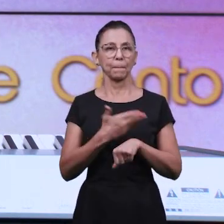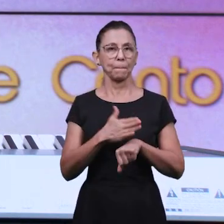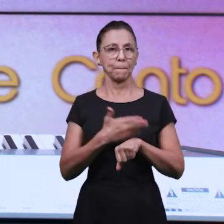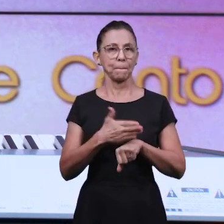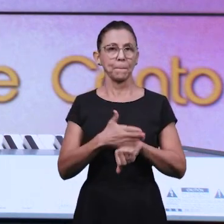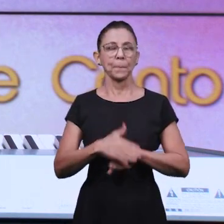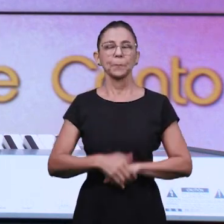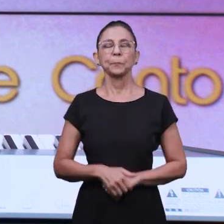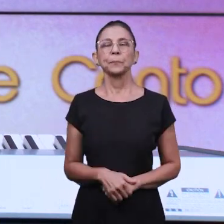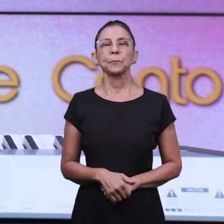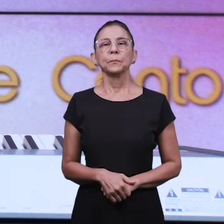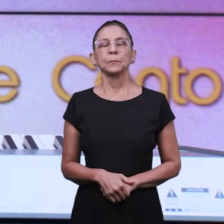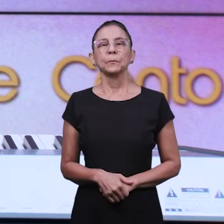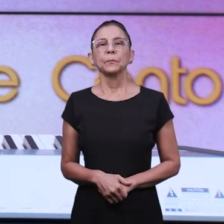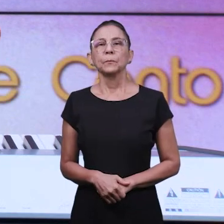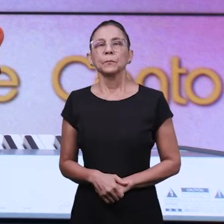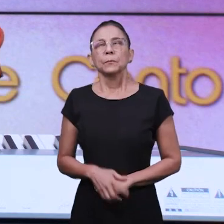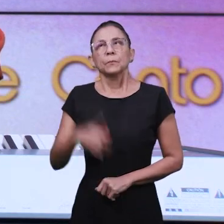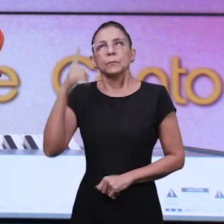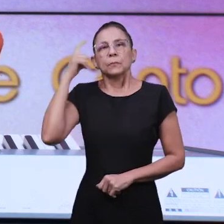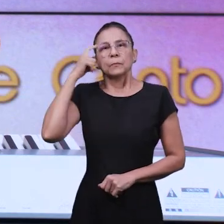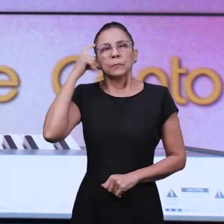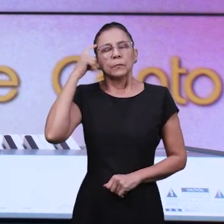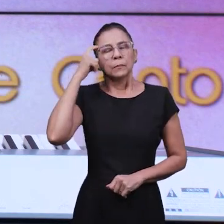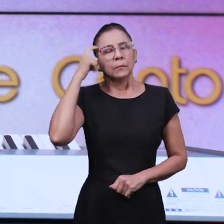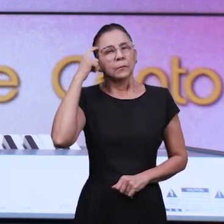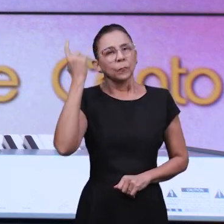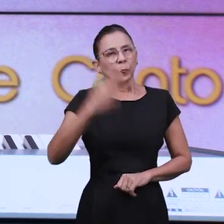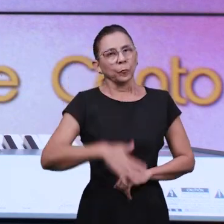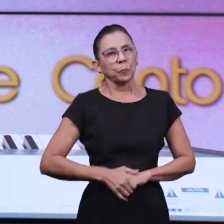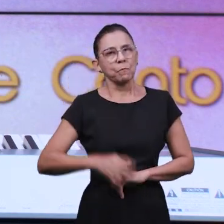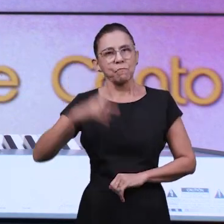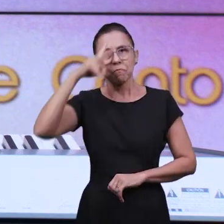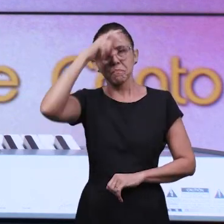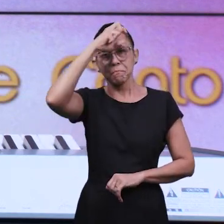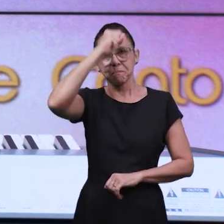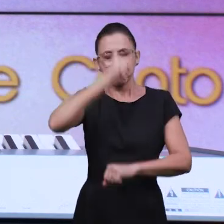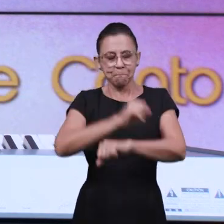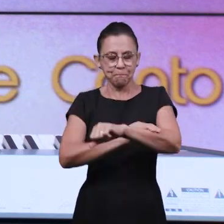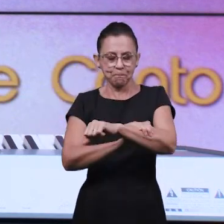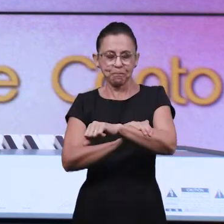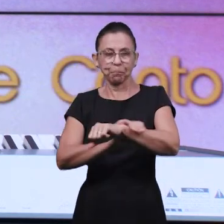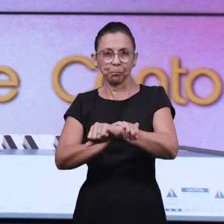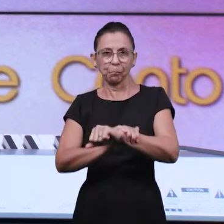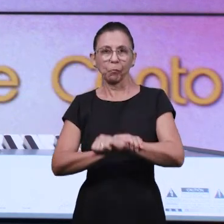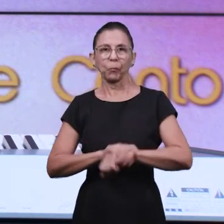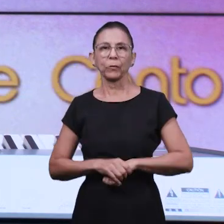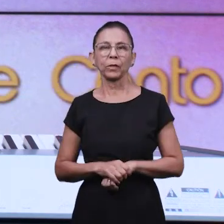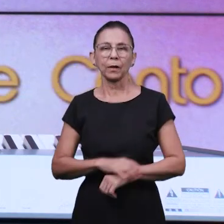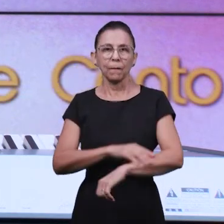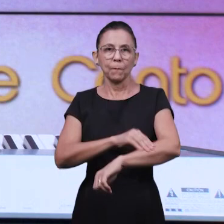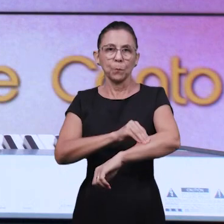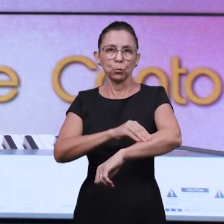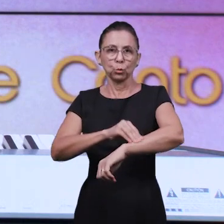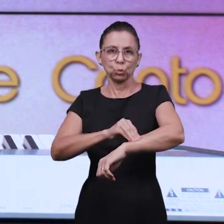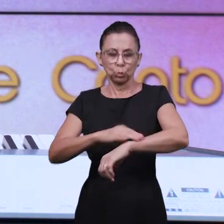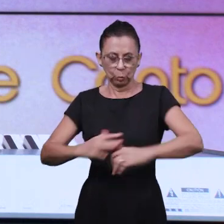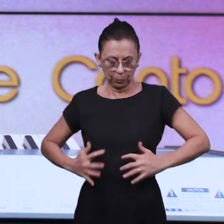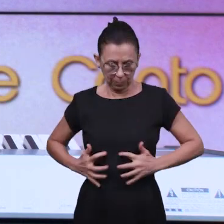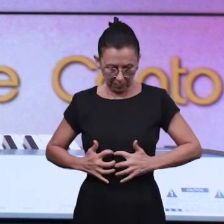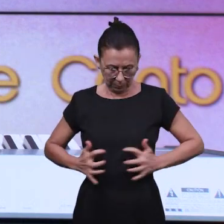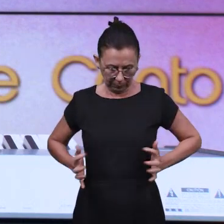um exercício, ainda pensando na energia muscular dessa estrutura intercostal